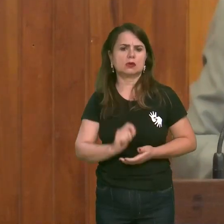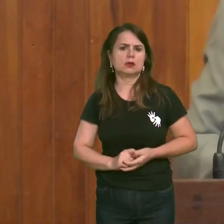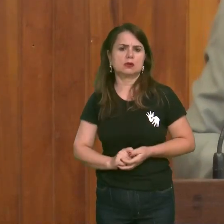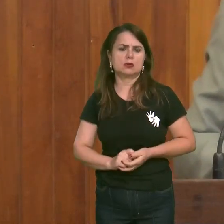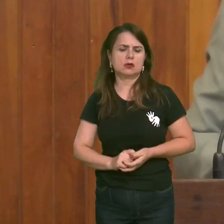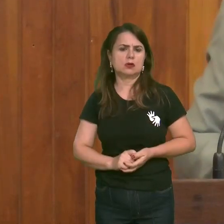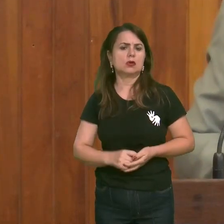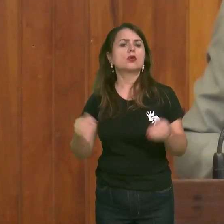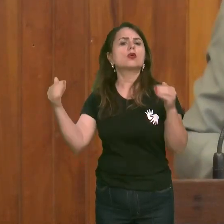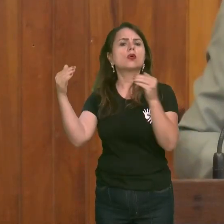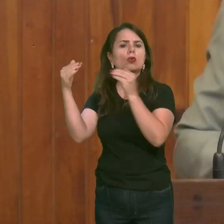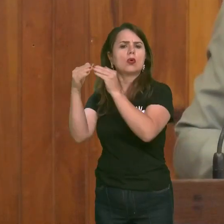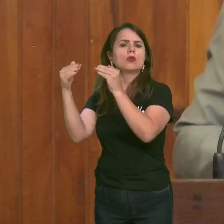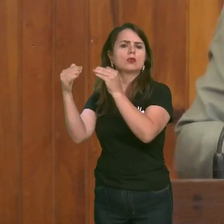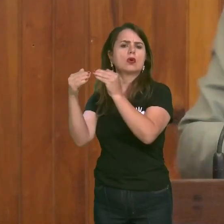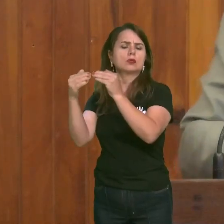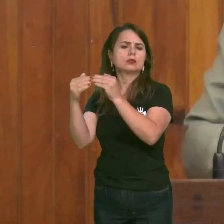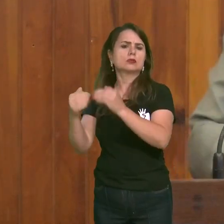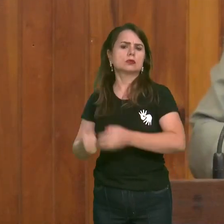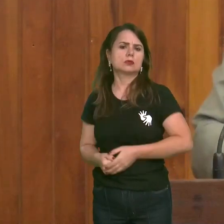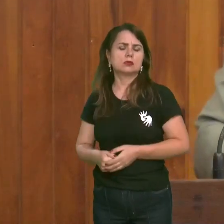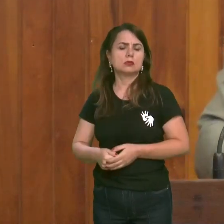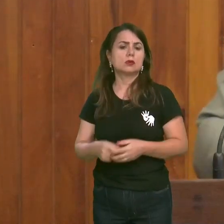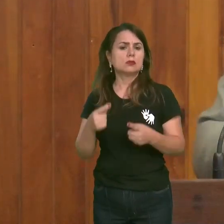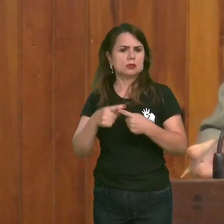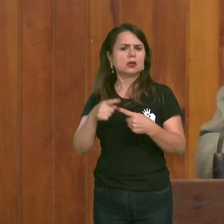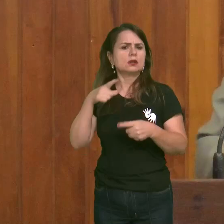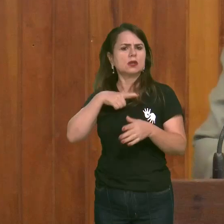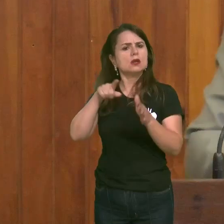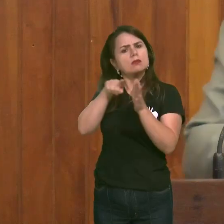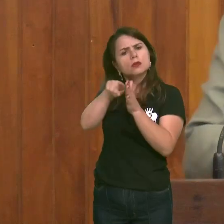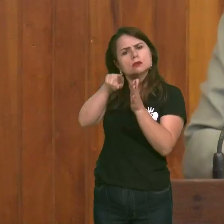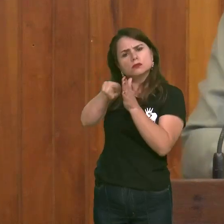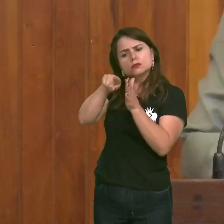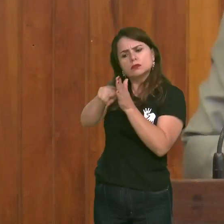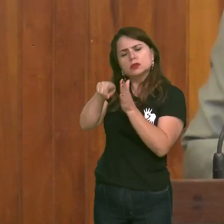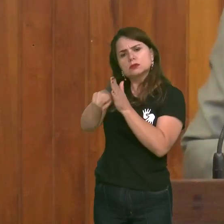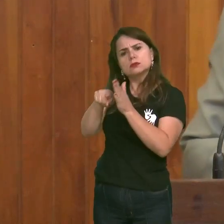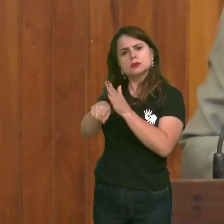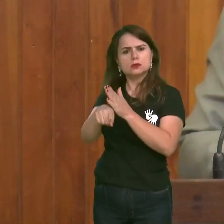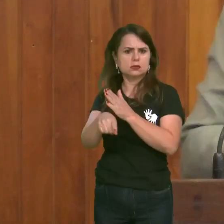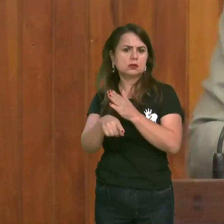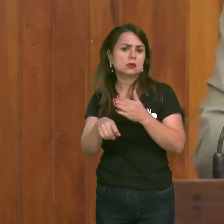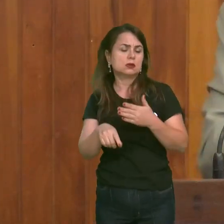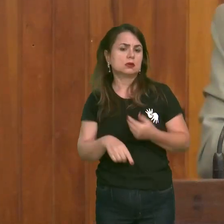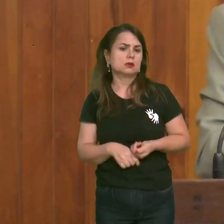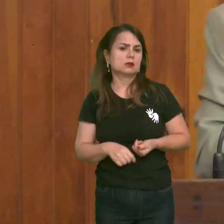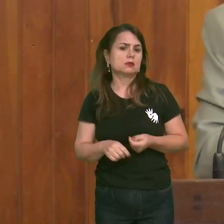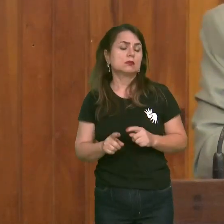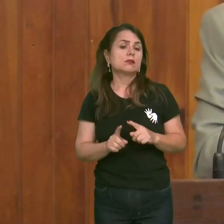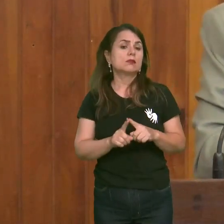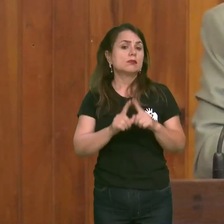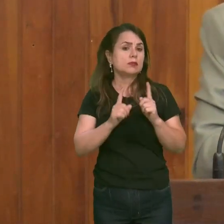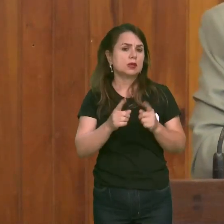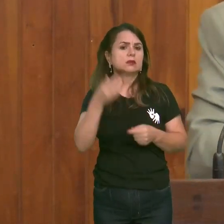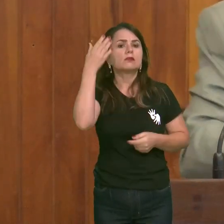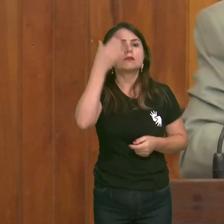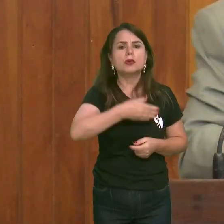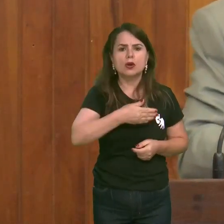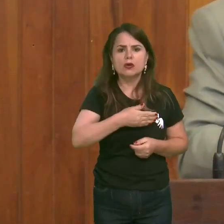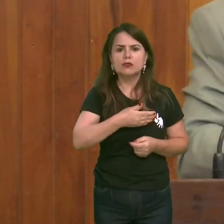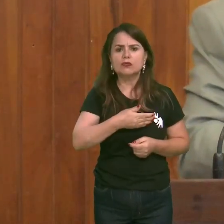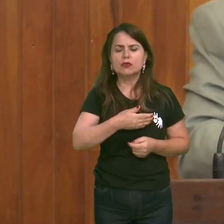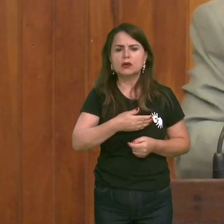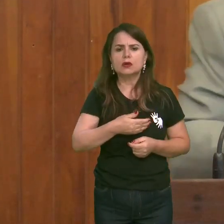e a favor existe inquérito existe isso existe aquilo mas não chegou nada com provas